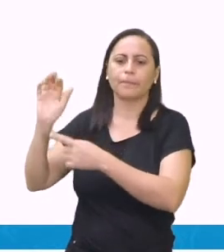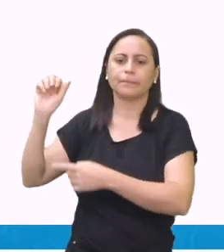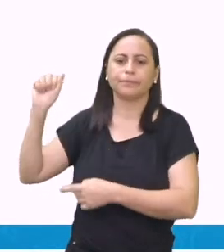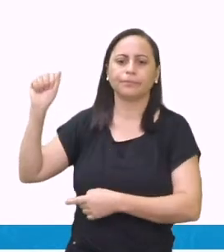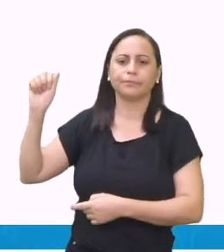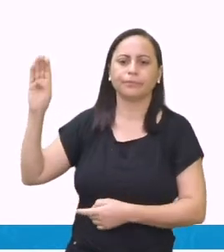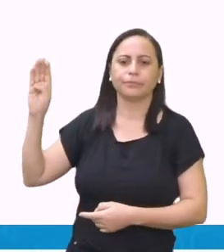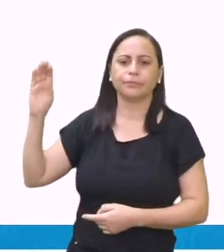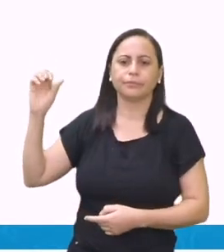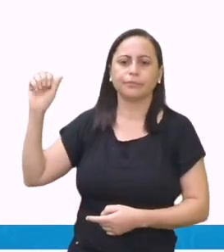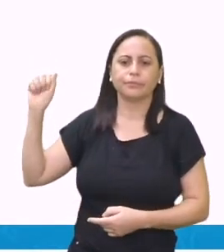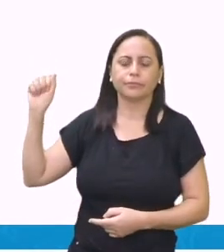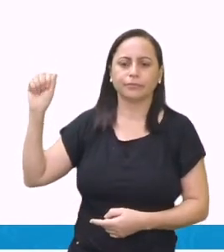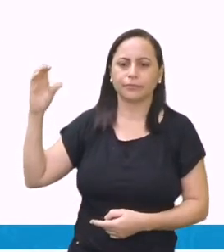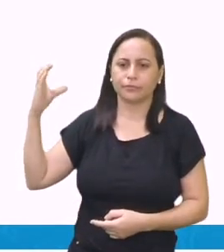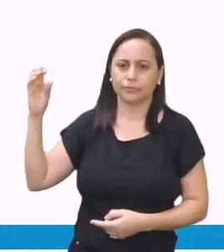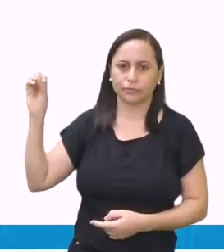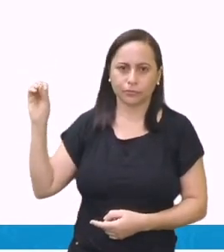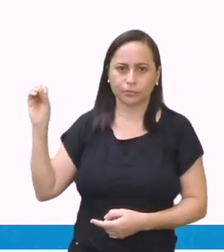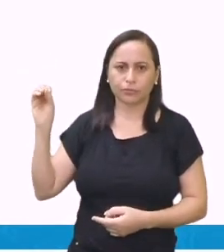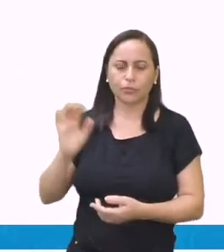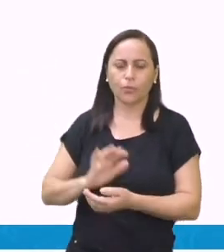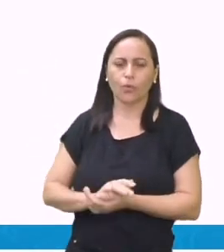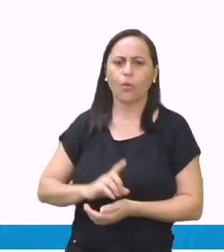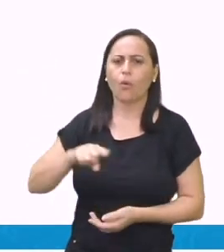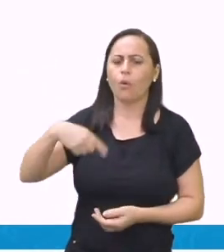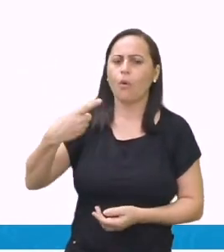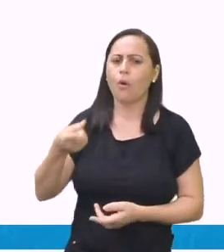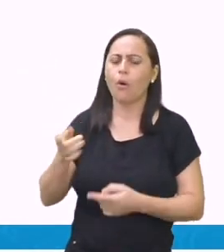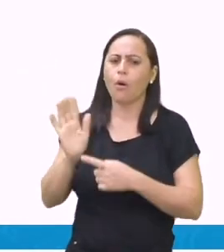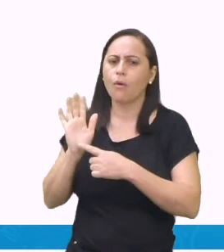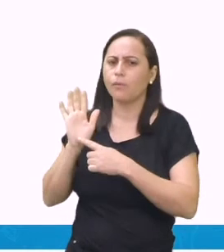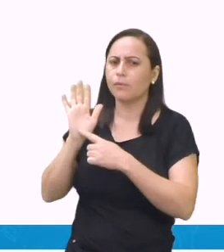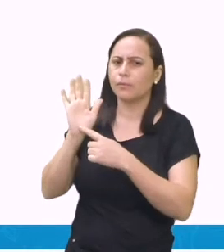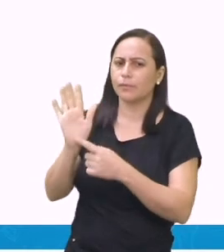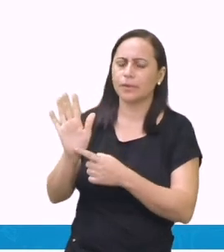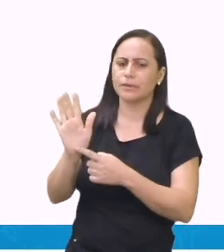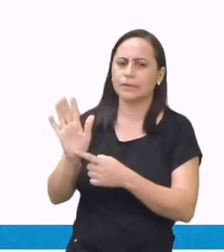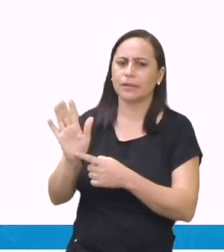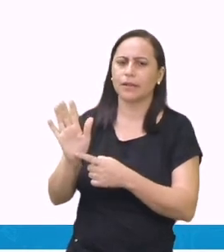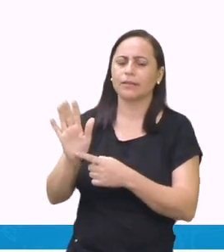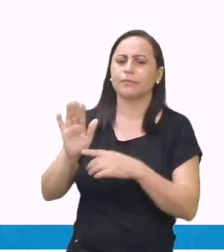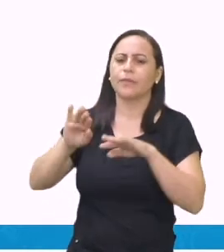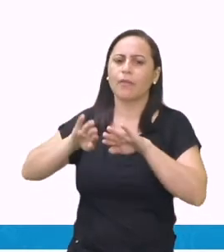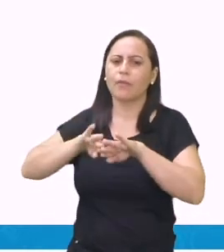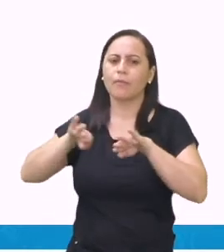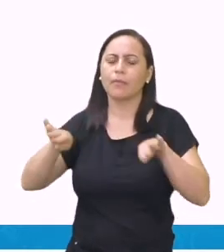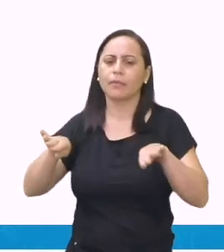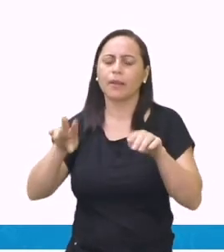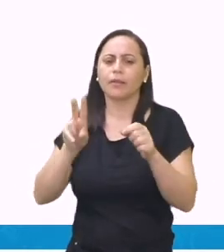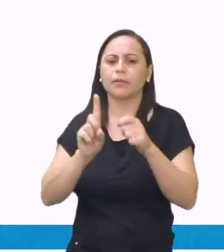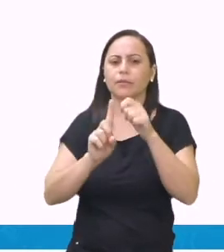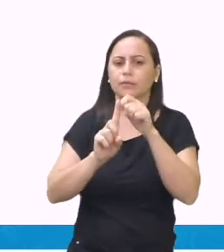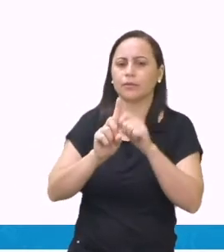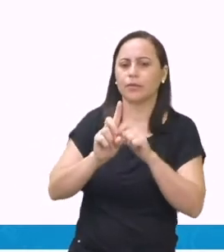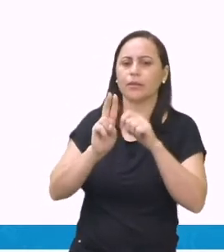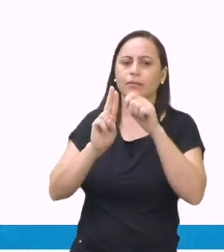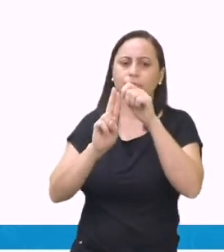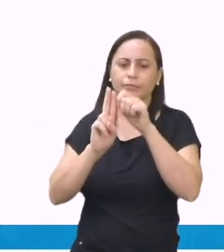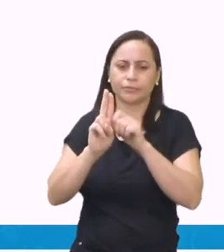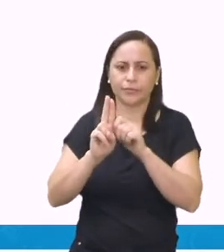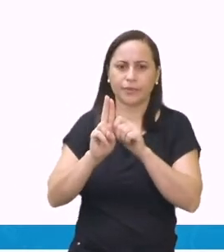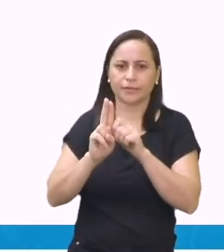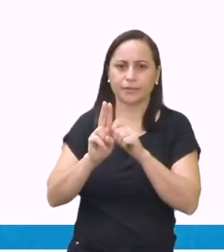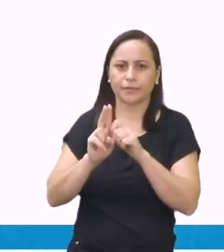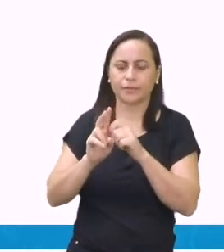Agora, a segunda forma de representar um número é separando as unidades e dezenas. Eu fiz